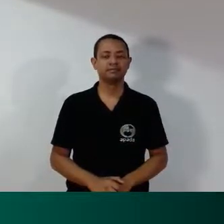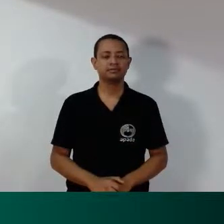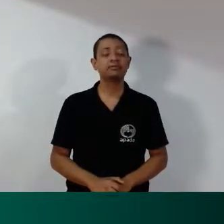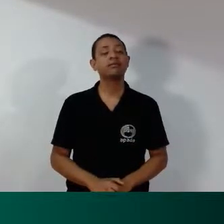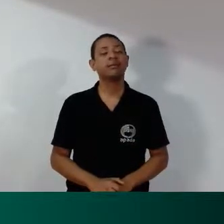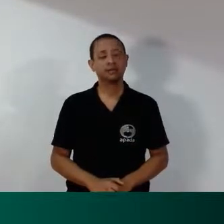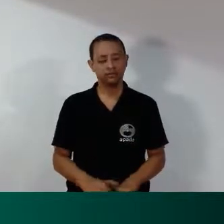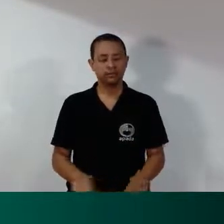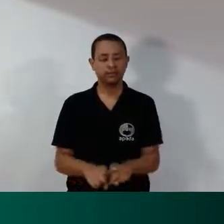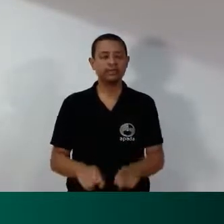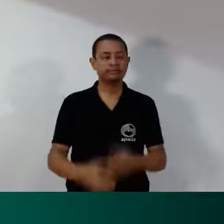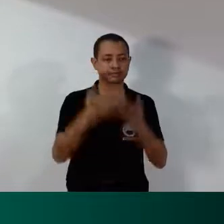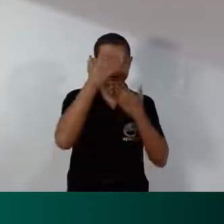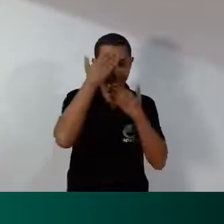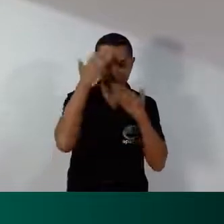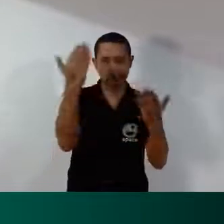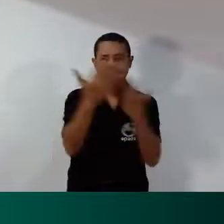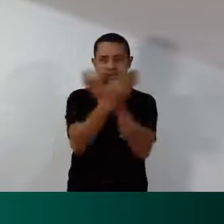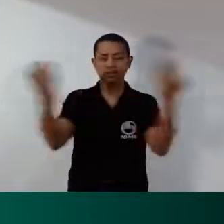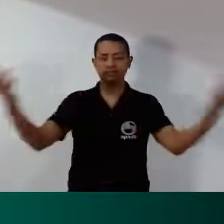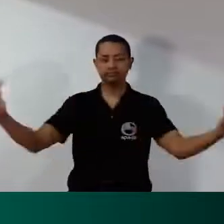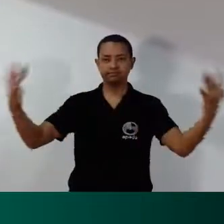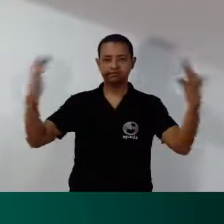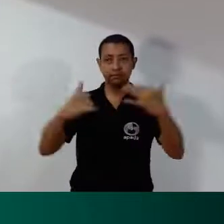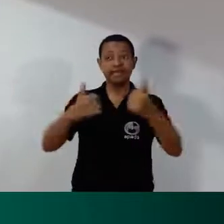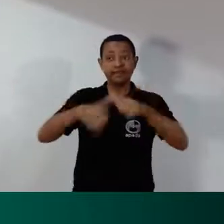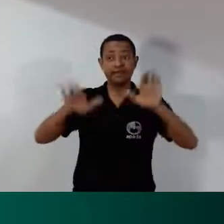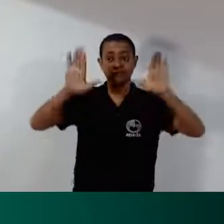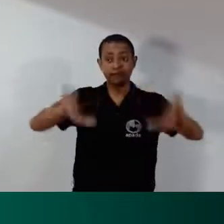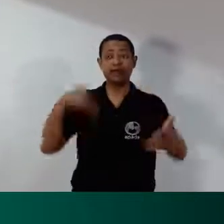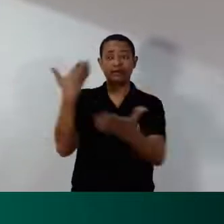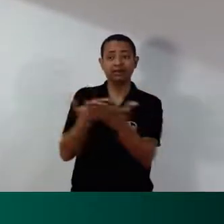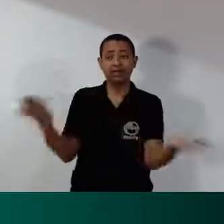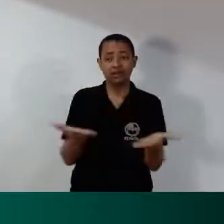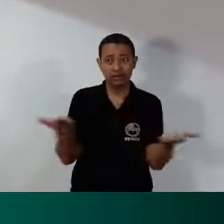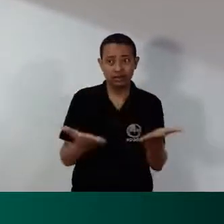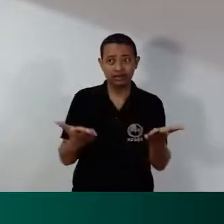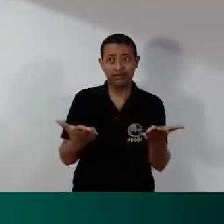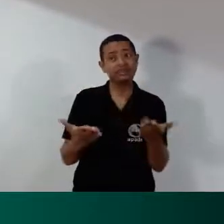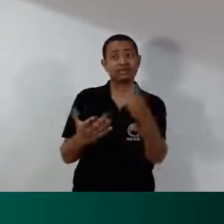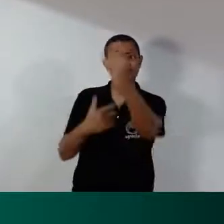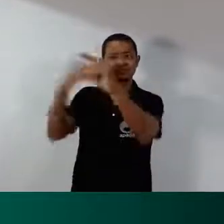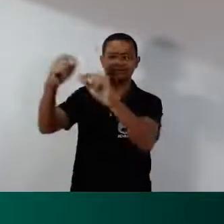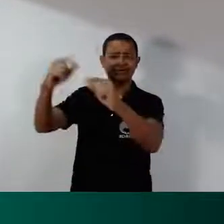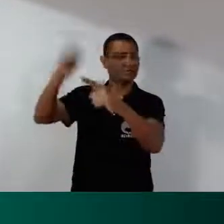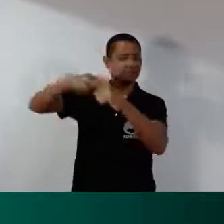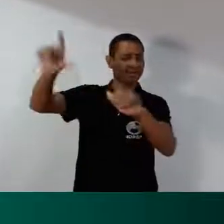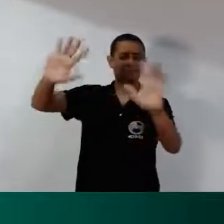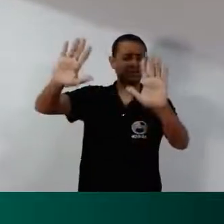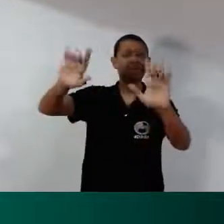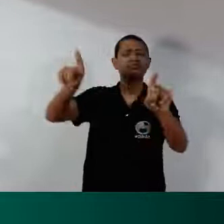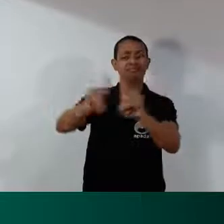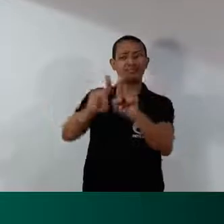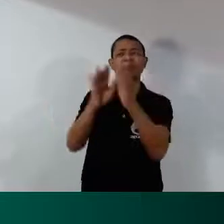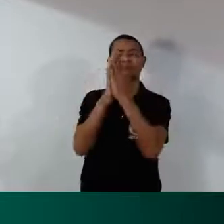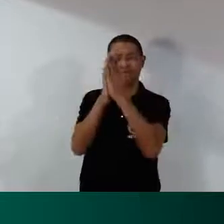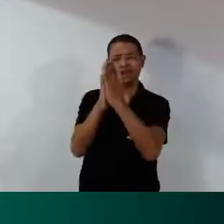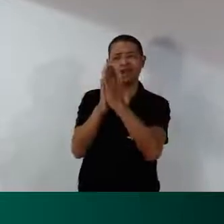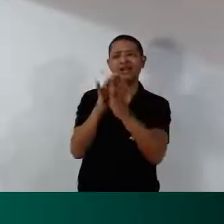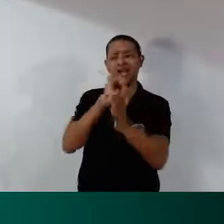agradecer a presença de todo mundo que ficou aqui até agora aí também quem já foi diga que eu agradeci também E